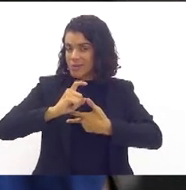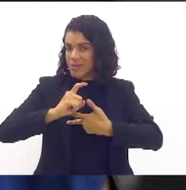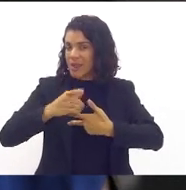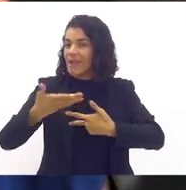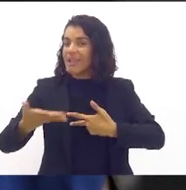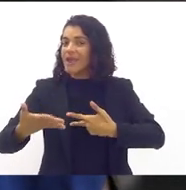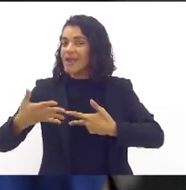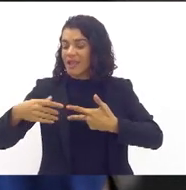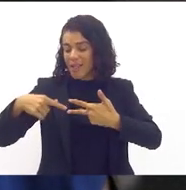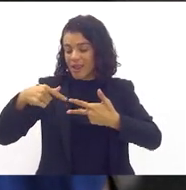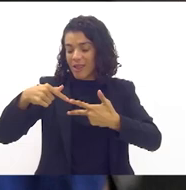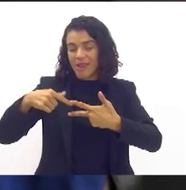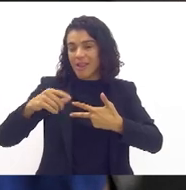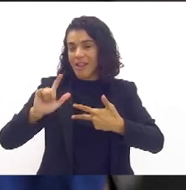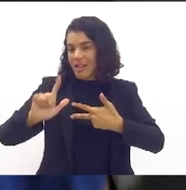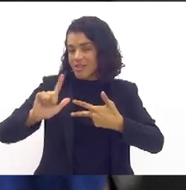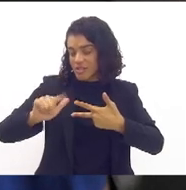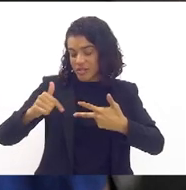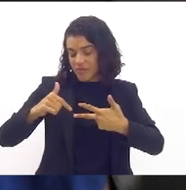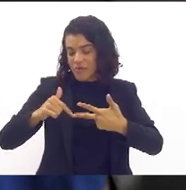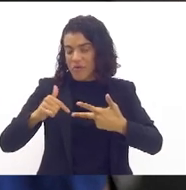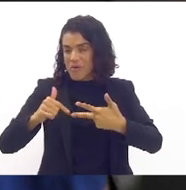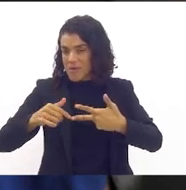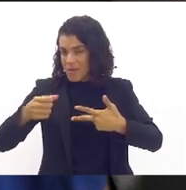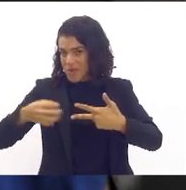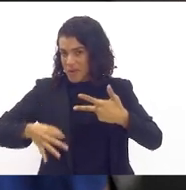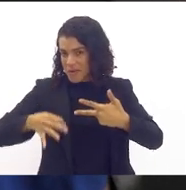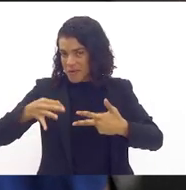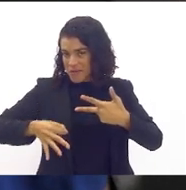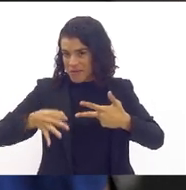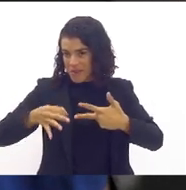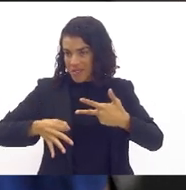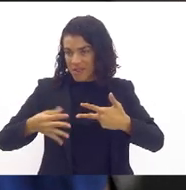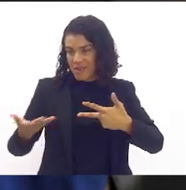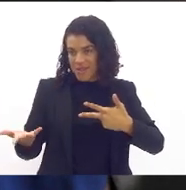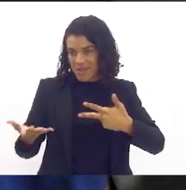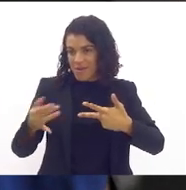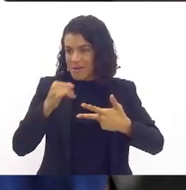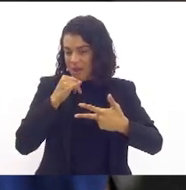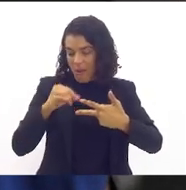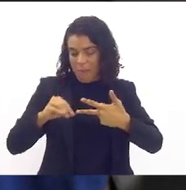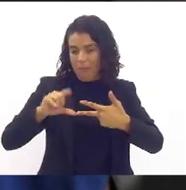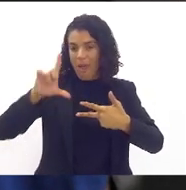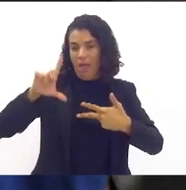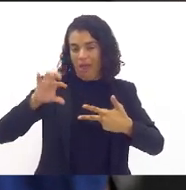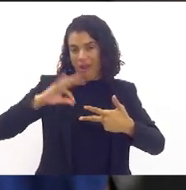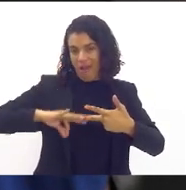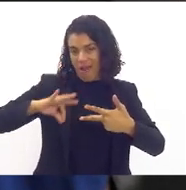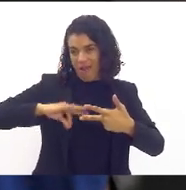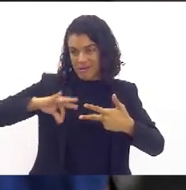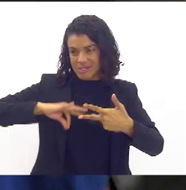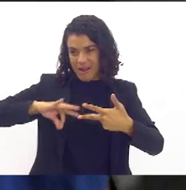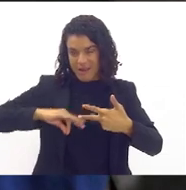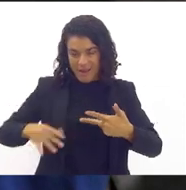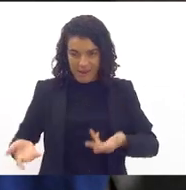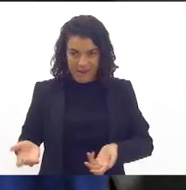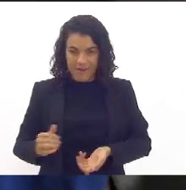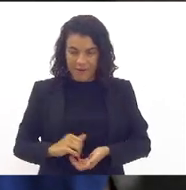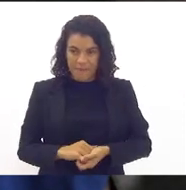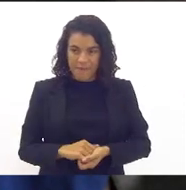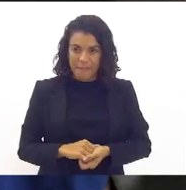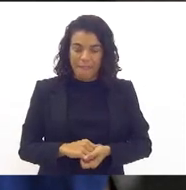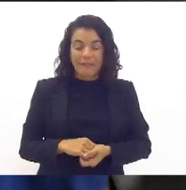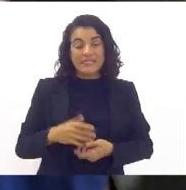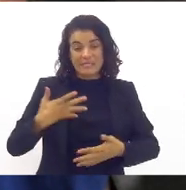outros poderes. Não pode ter um caderno desse? Se o executivo, que tem o maior volume, pode ter. Desejável. Né?